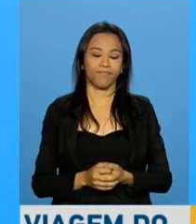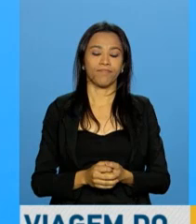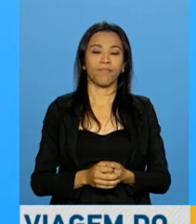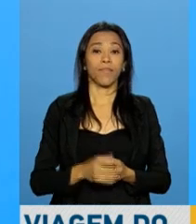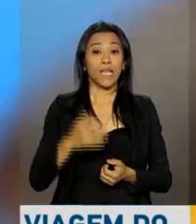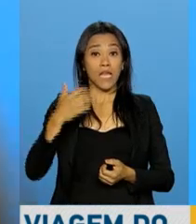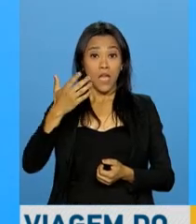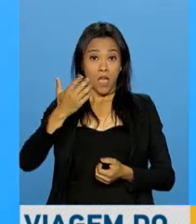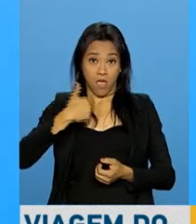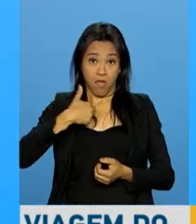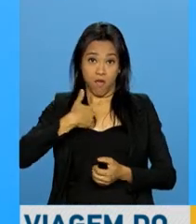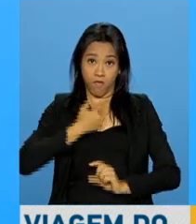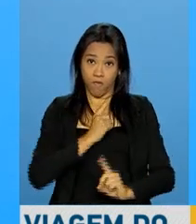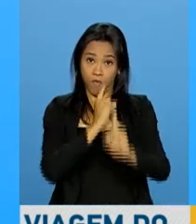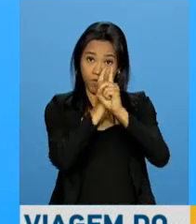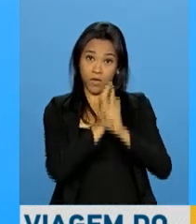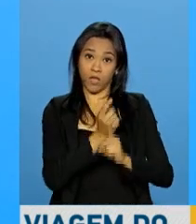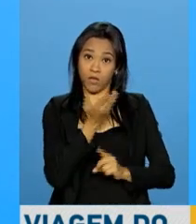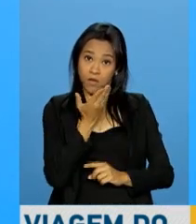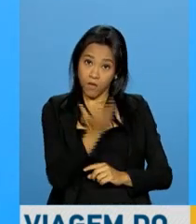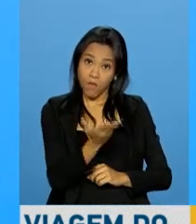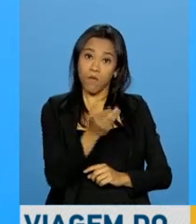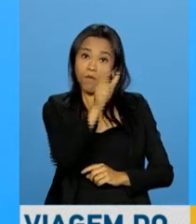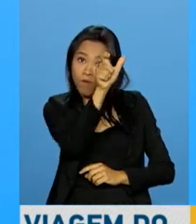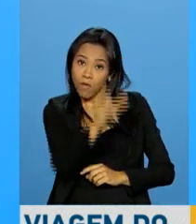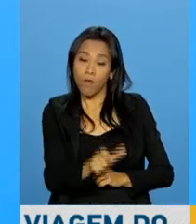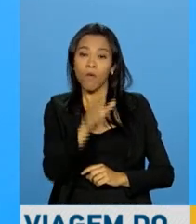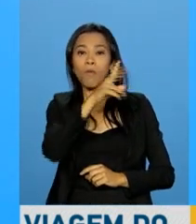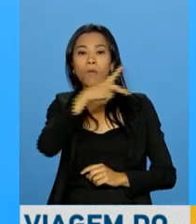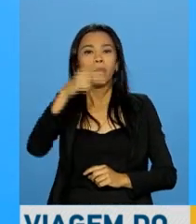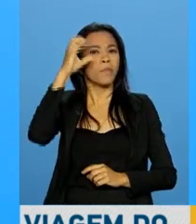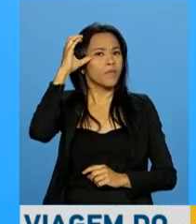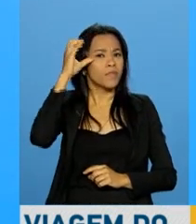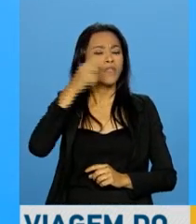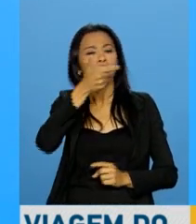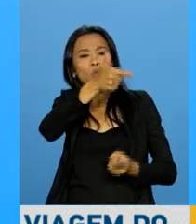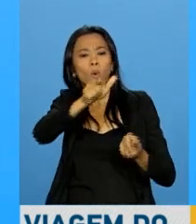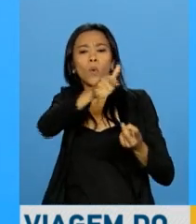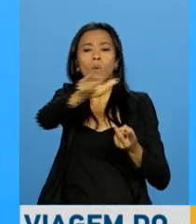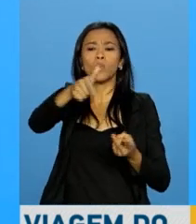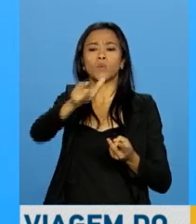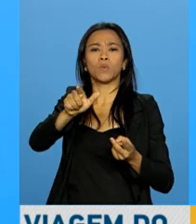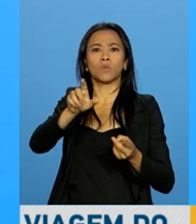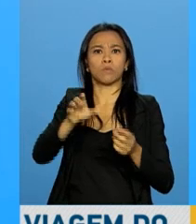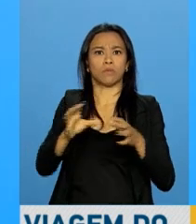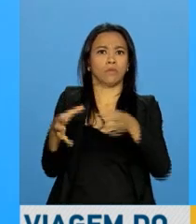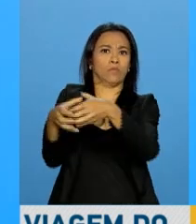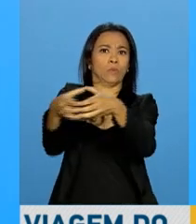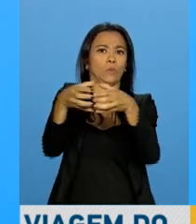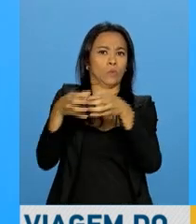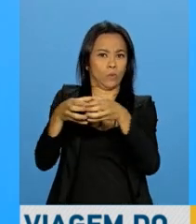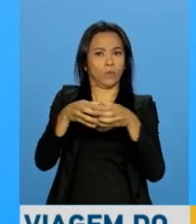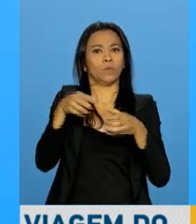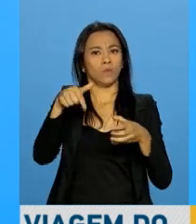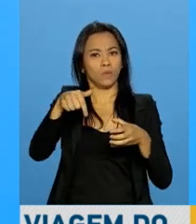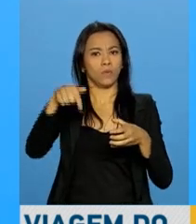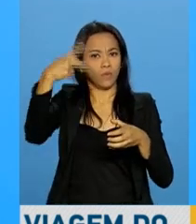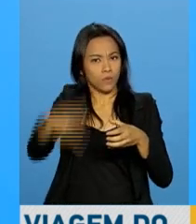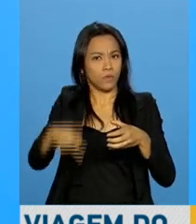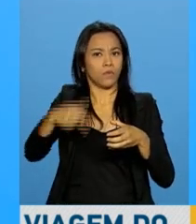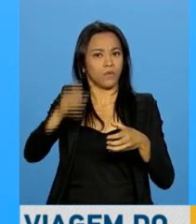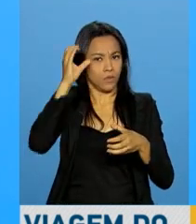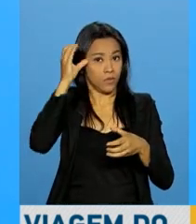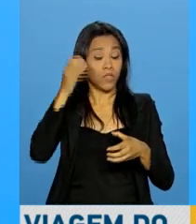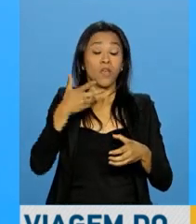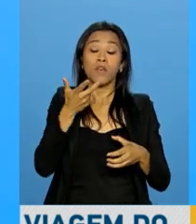meus encontros com o presidente Xi e outros dirigentes chineses, falei do novo